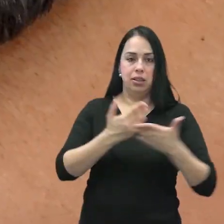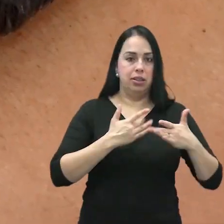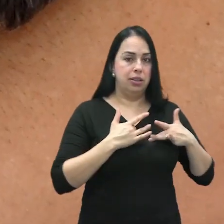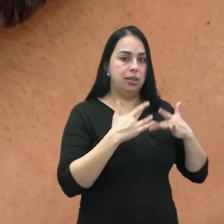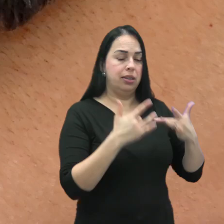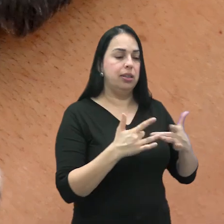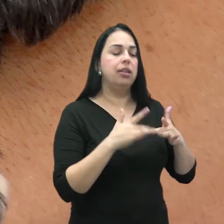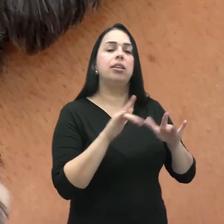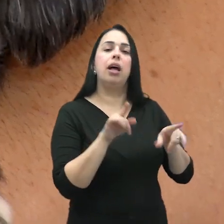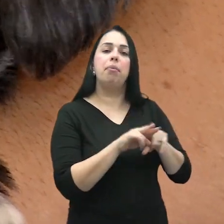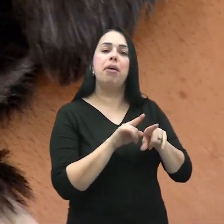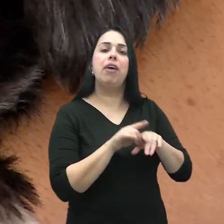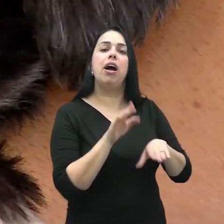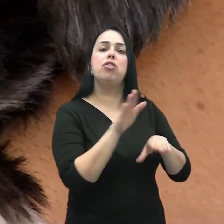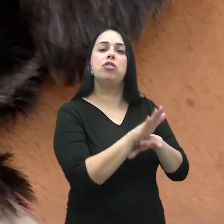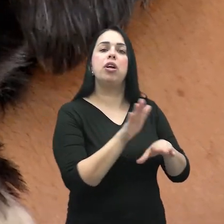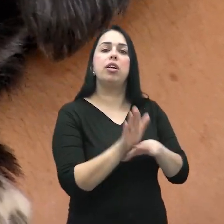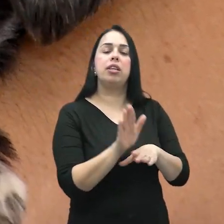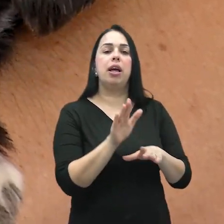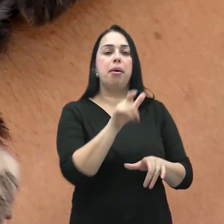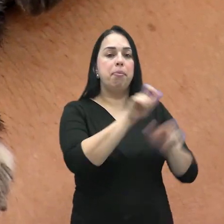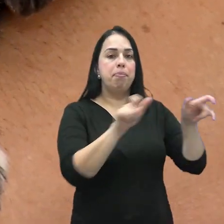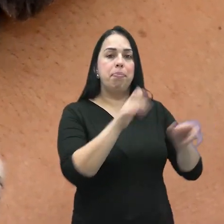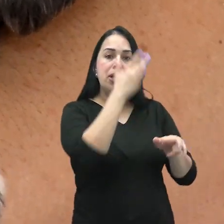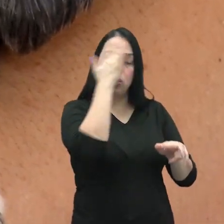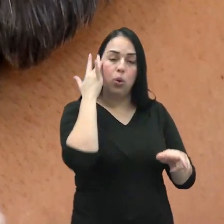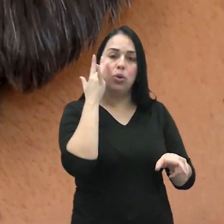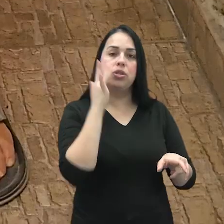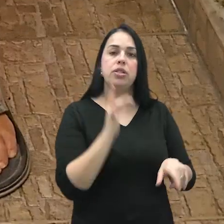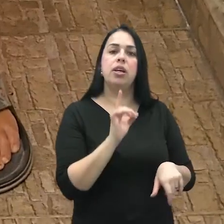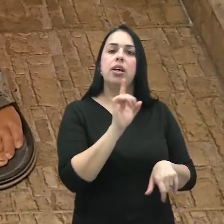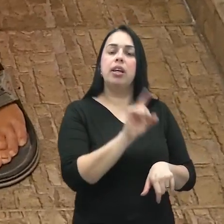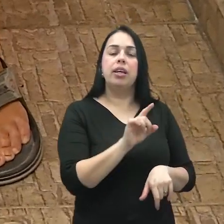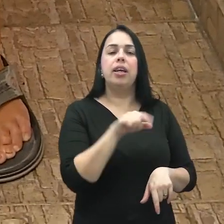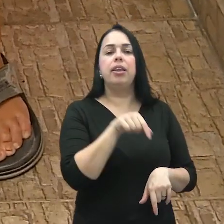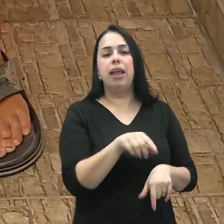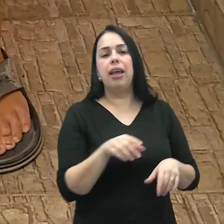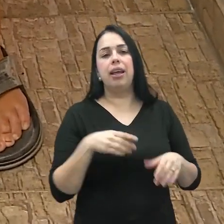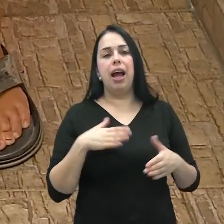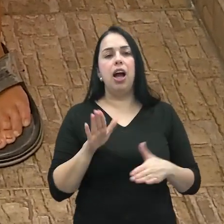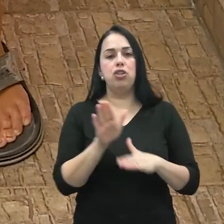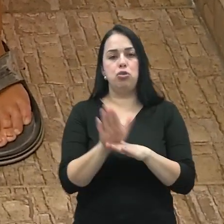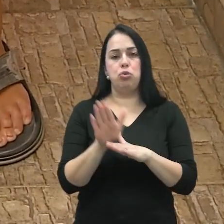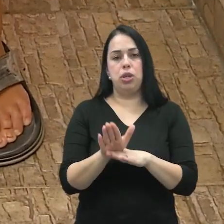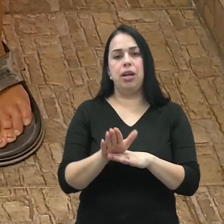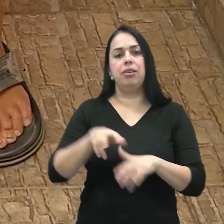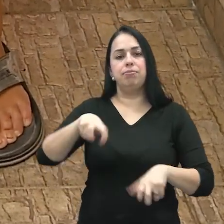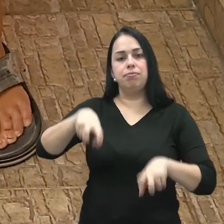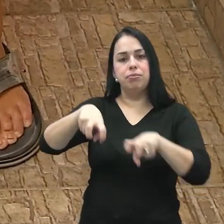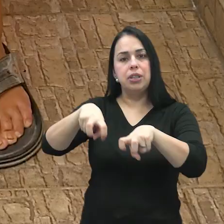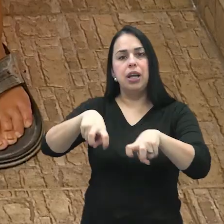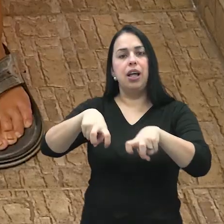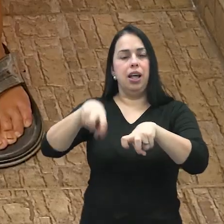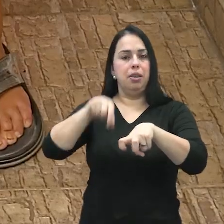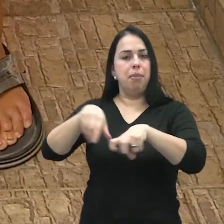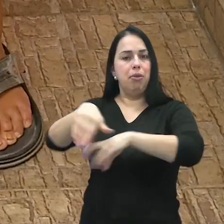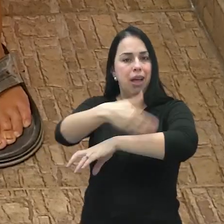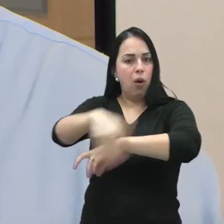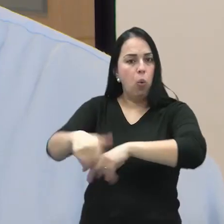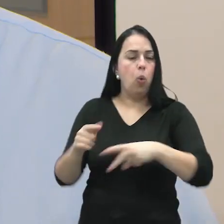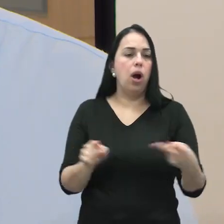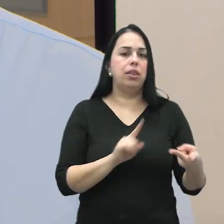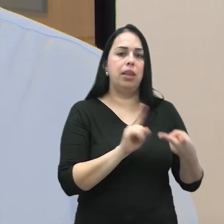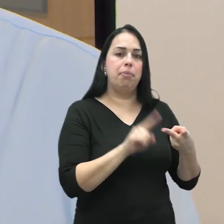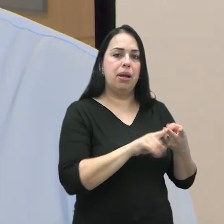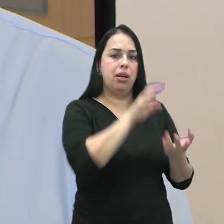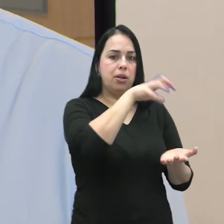doações. Os beneficiários do programa serão protetores, tutores de animais com vulnerabilidade social e ONGs.